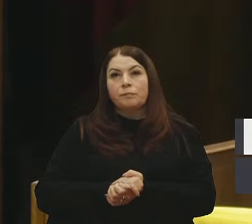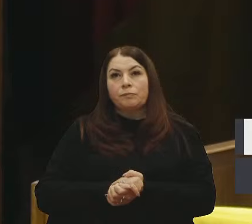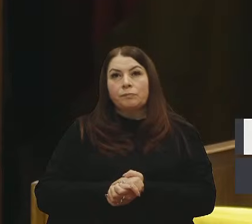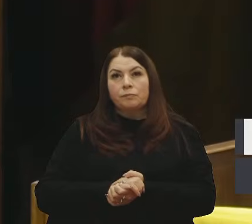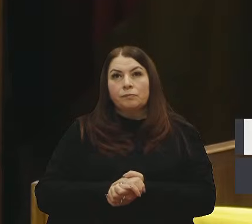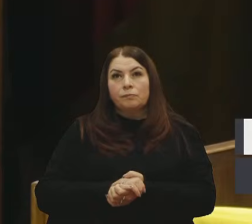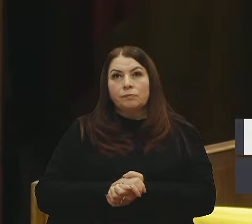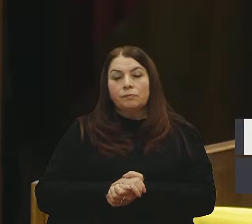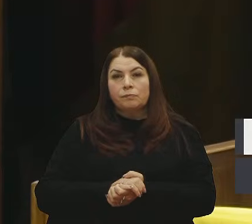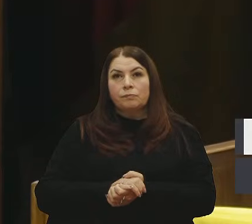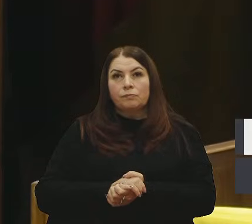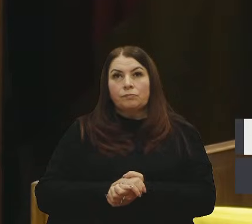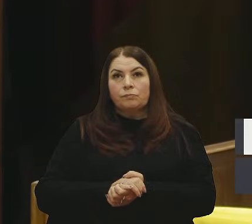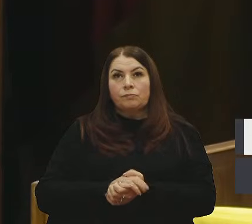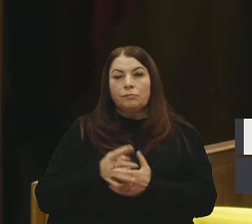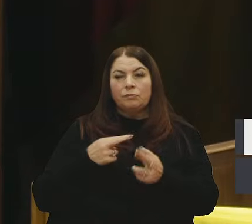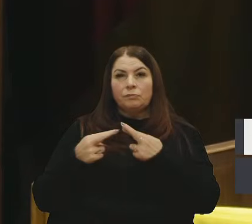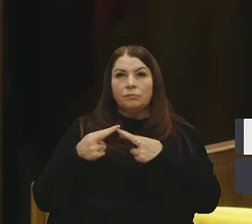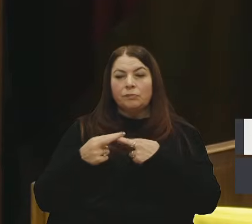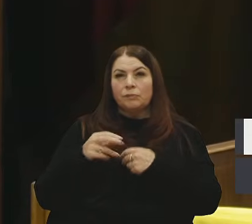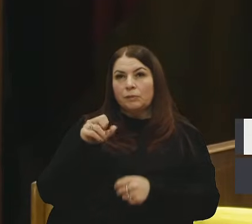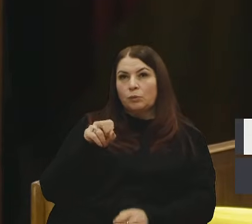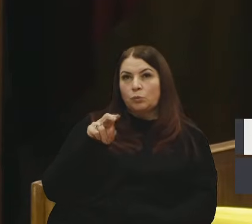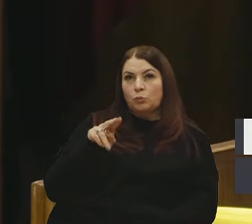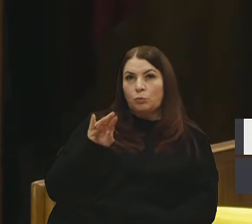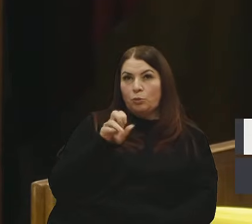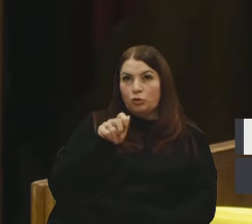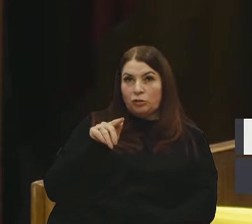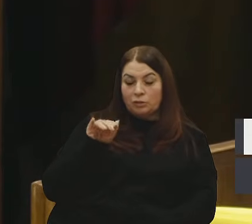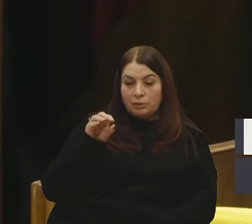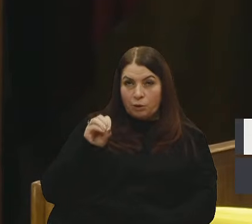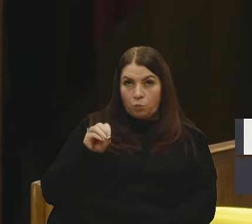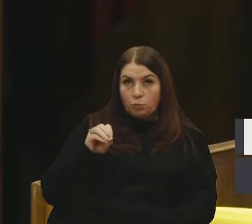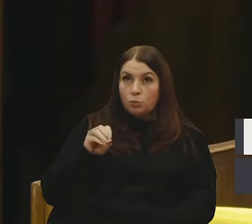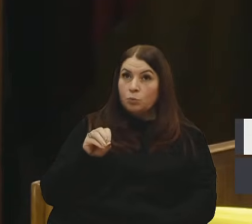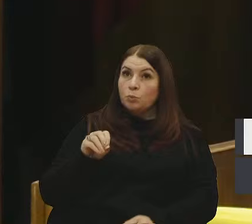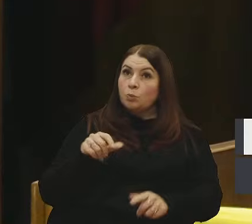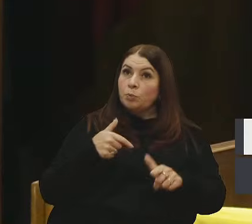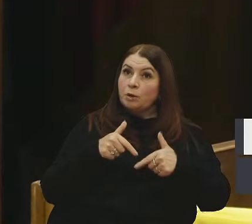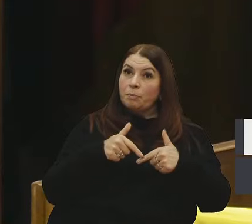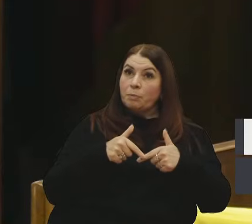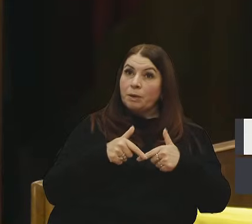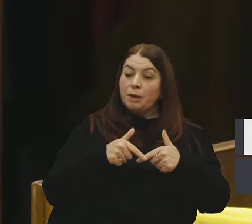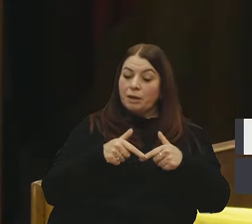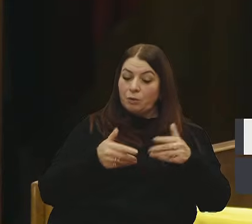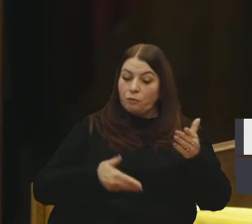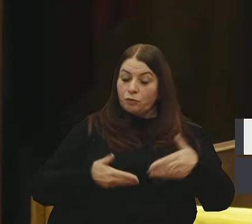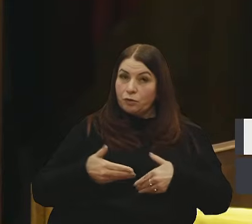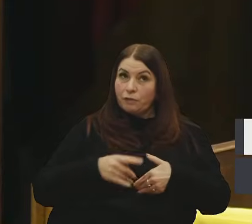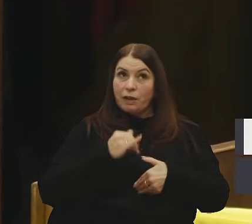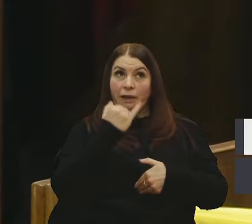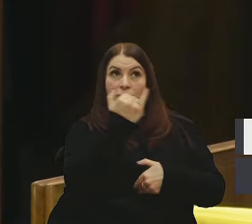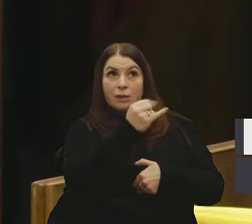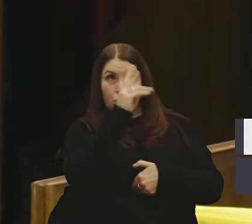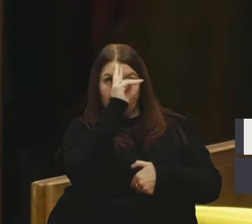concessionária. Relação de subordinação. Ou seja, o empregado vai dizer quanto é que o chefe tem que ganhar.